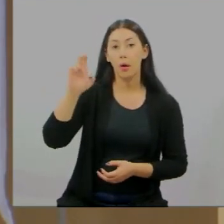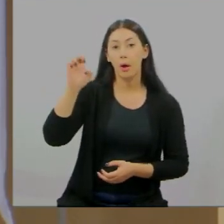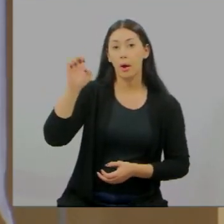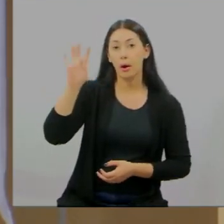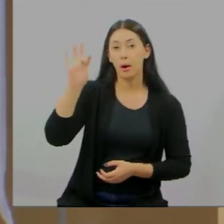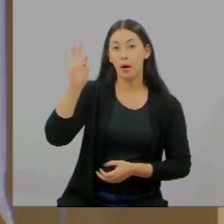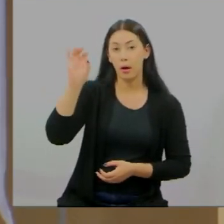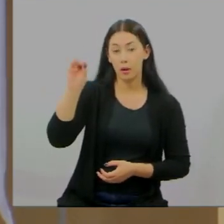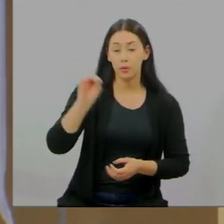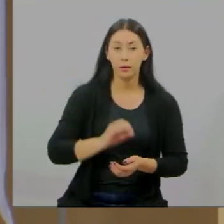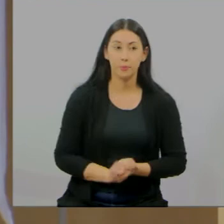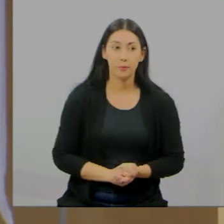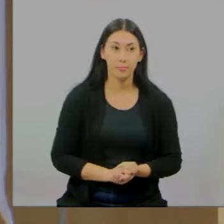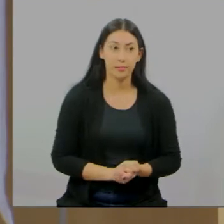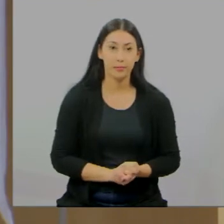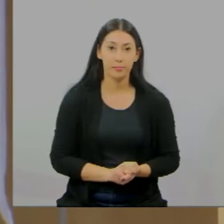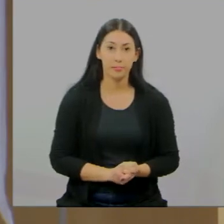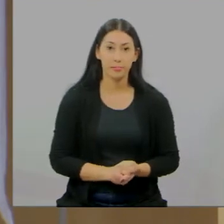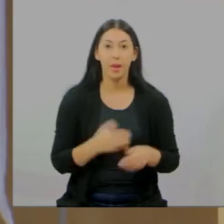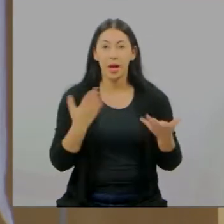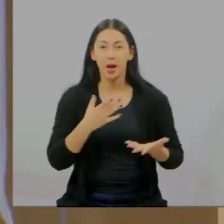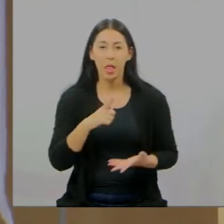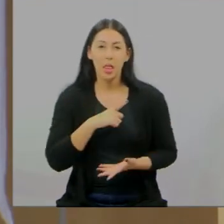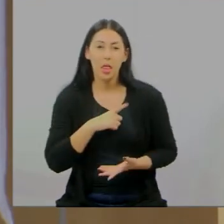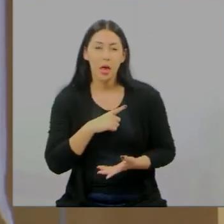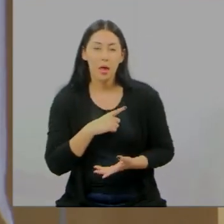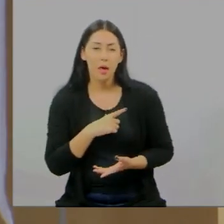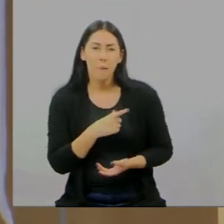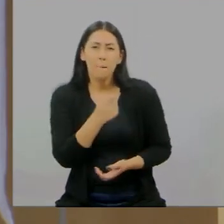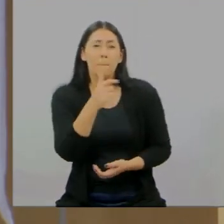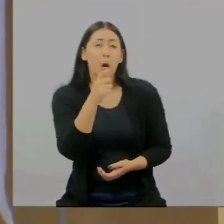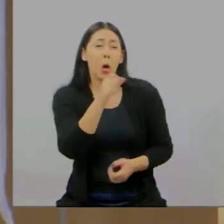E agora as abelhas têm umas resistentes lá.